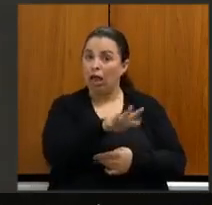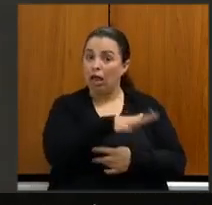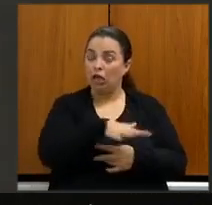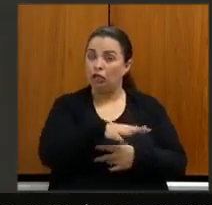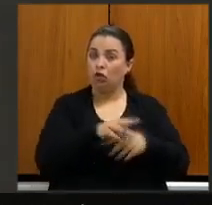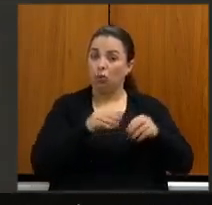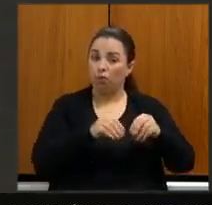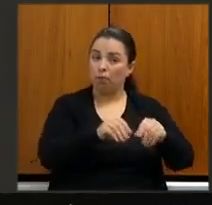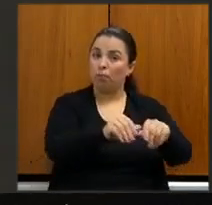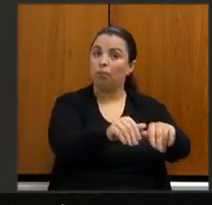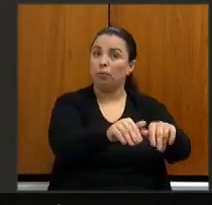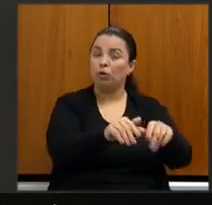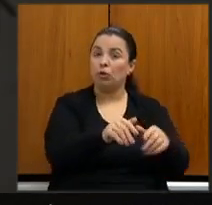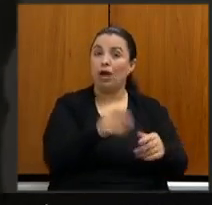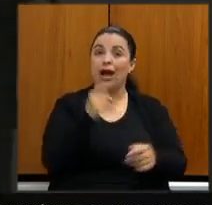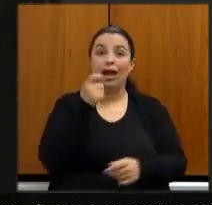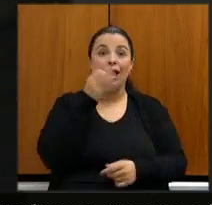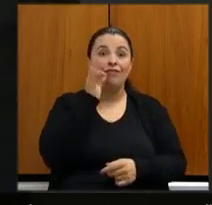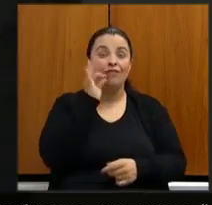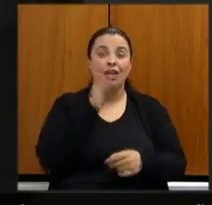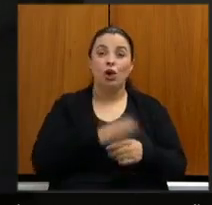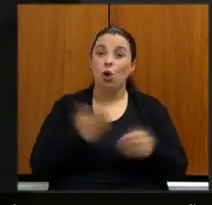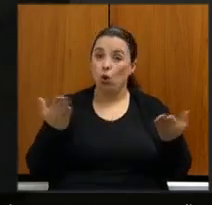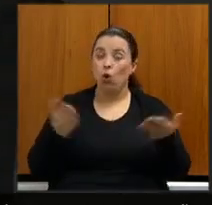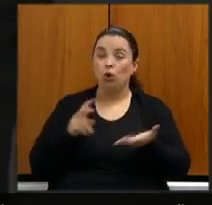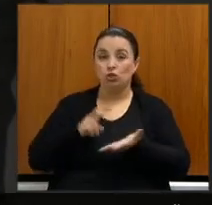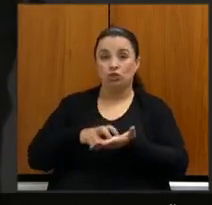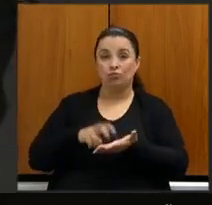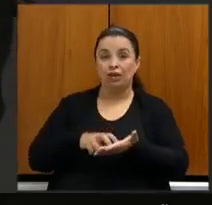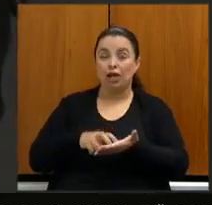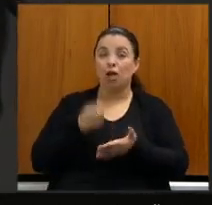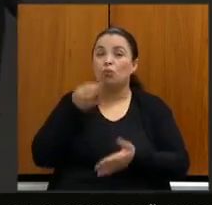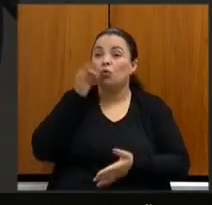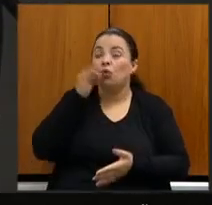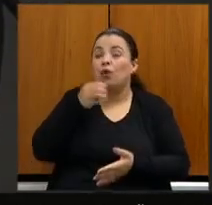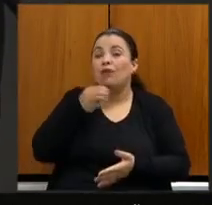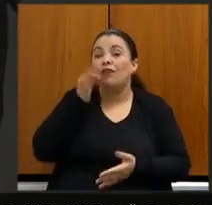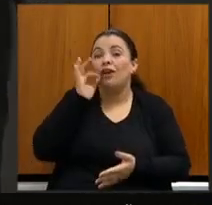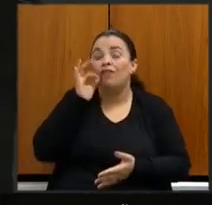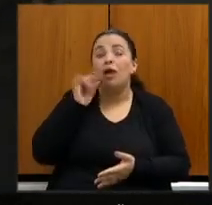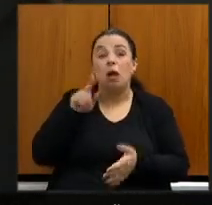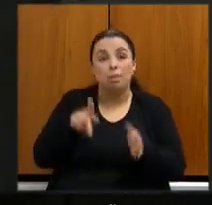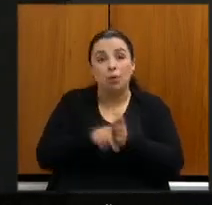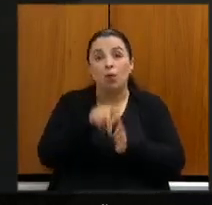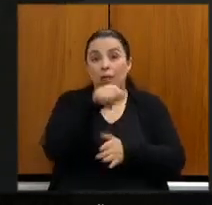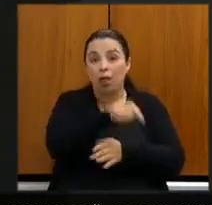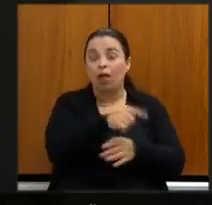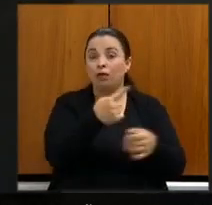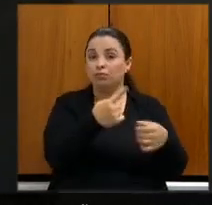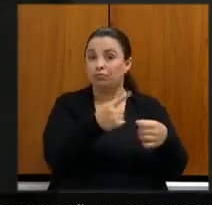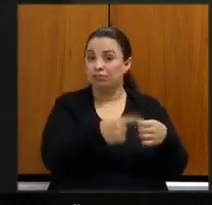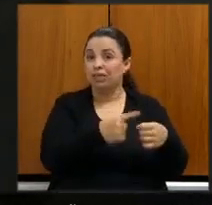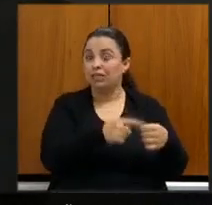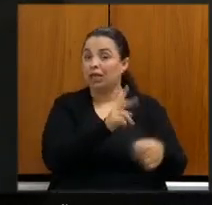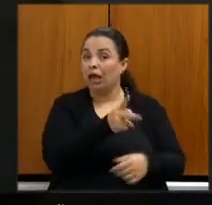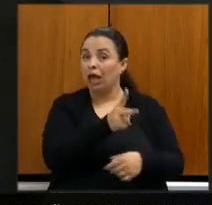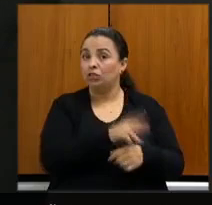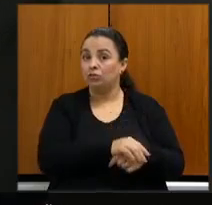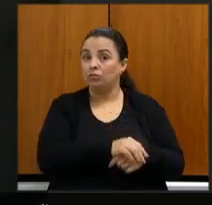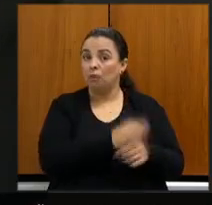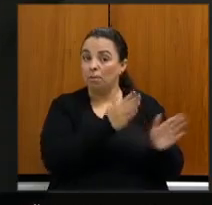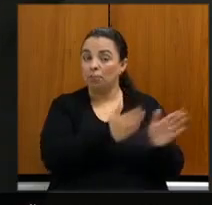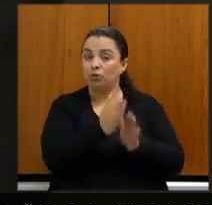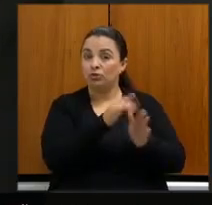Campo do Meio da minha casa hoje de manhã eu tomei o café produzido em Campo do Meio não é o mel que